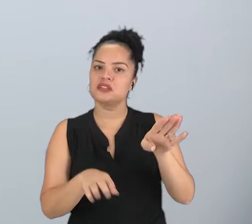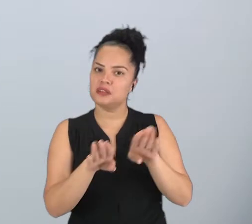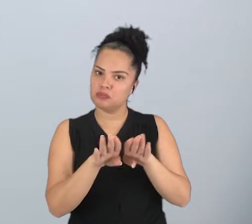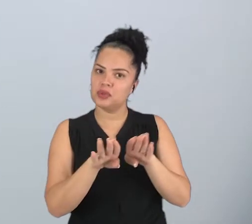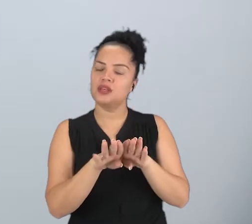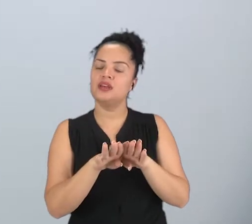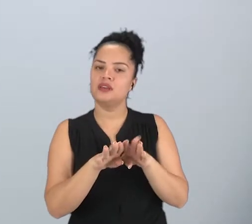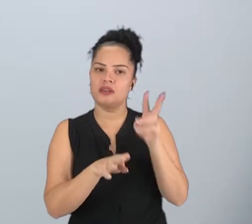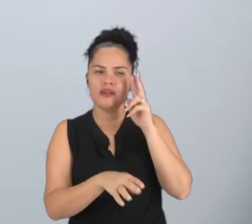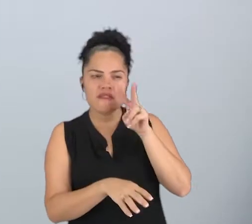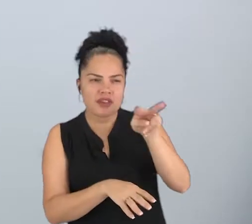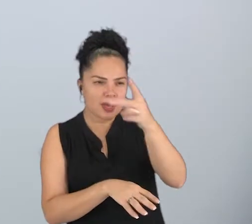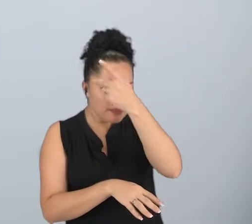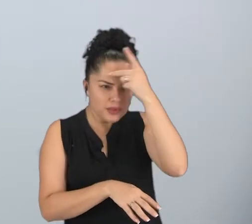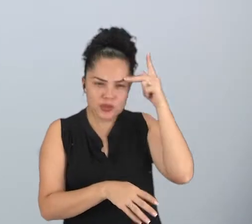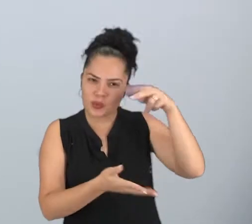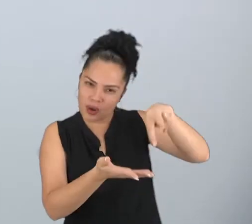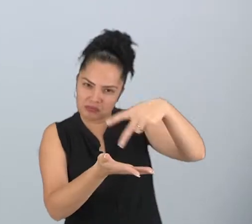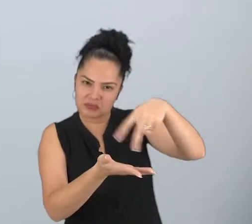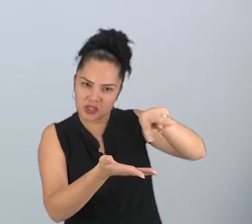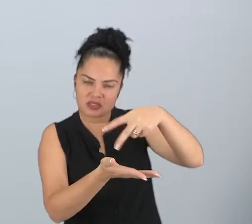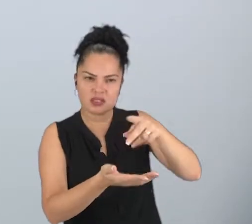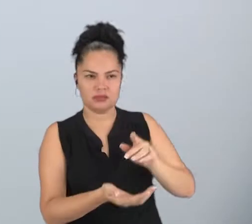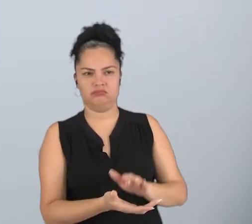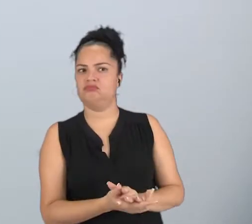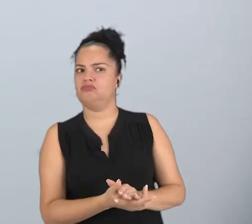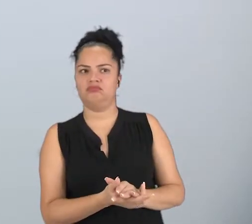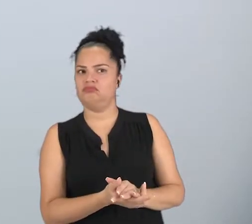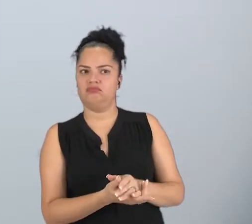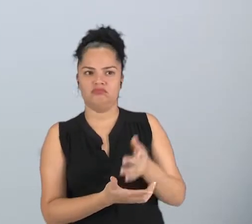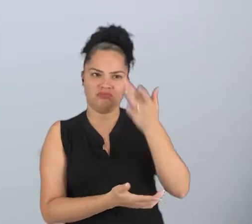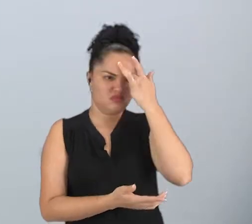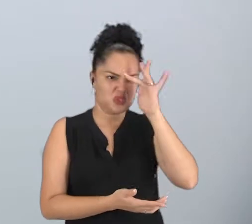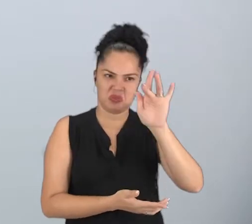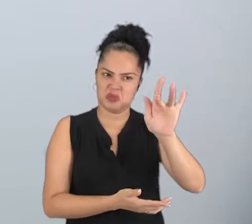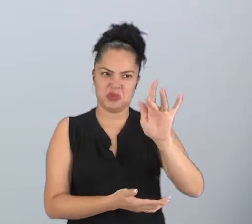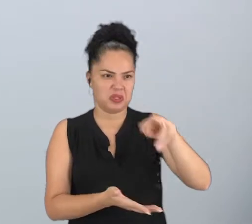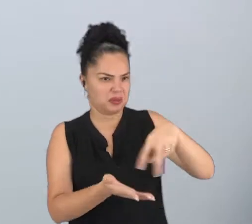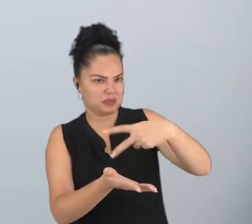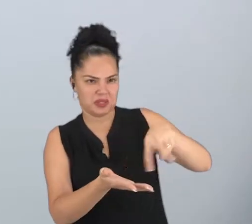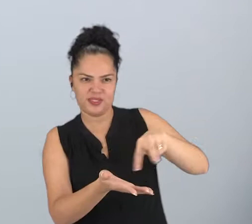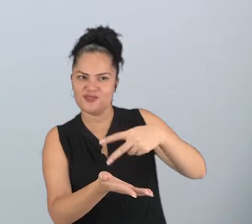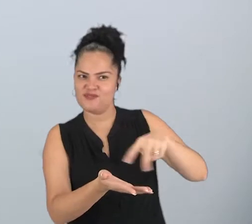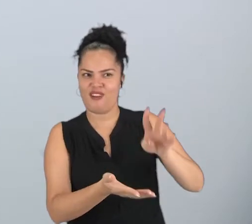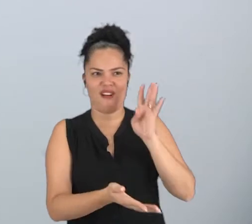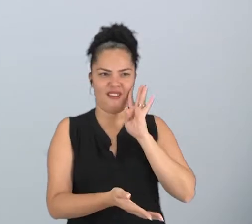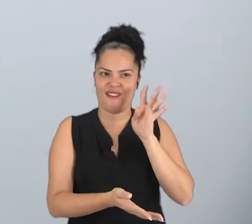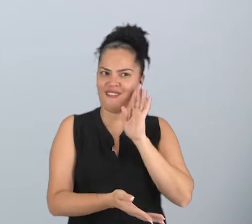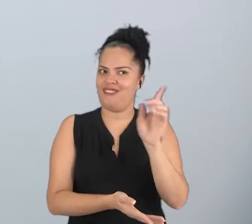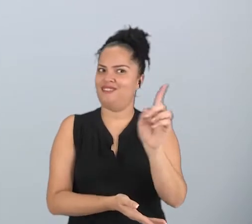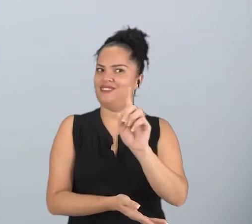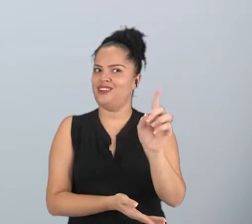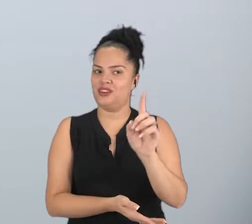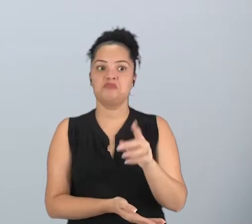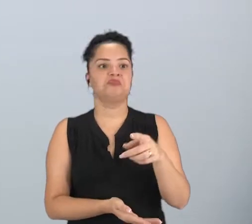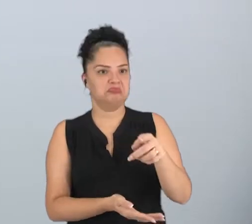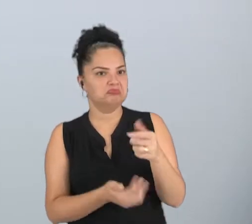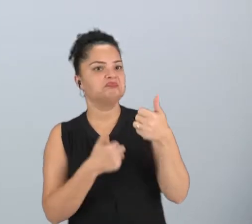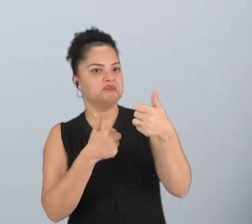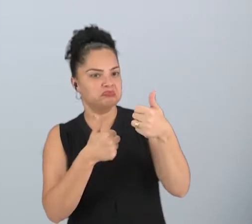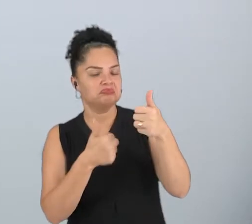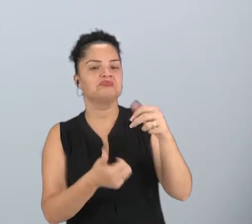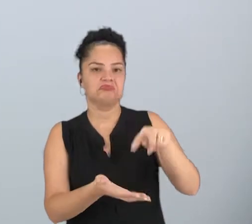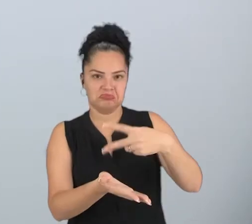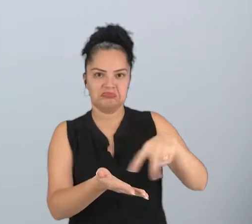vê alguém dançando, você diz assim: ai, aquele fulano não dançou legal? Ah, esse outro dançou muito bem. Então você vê como